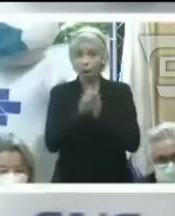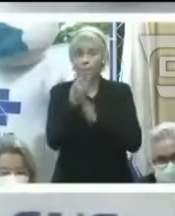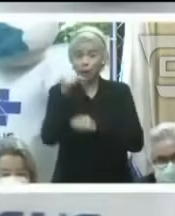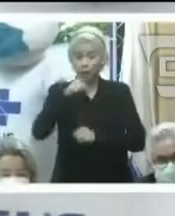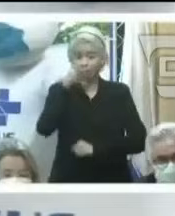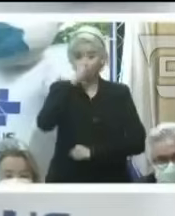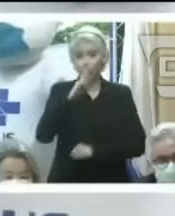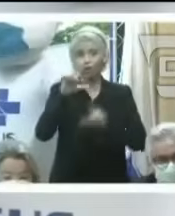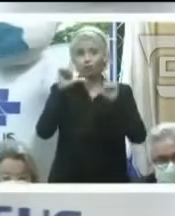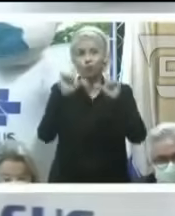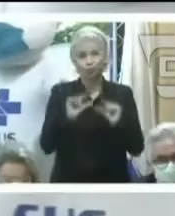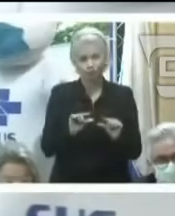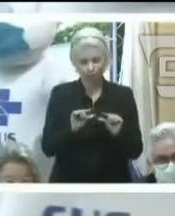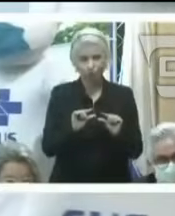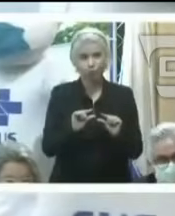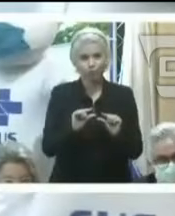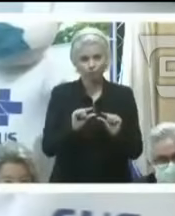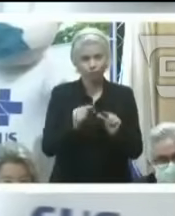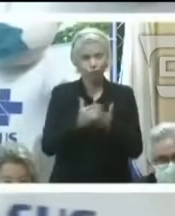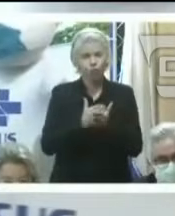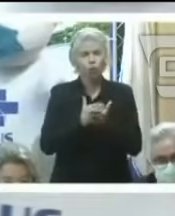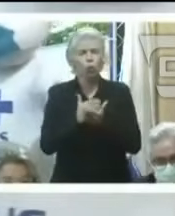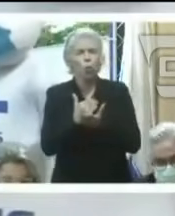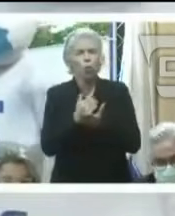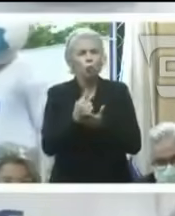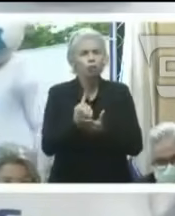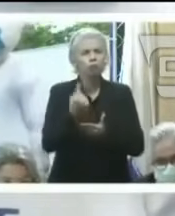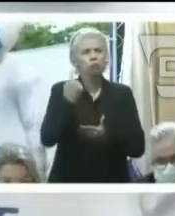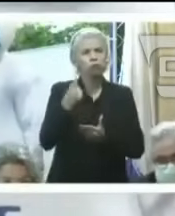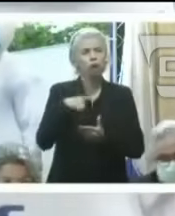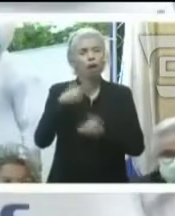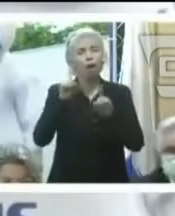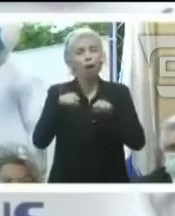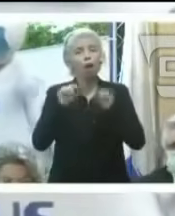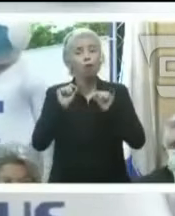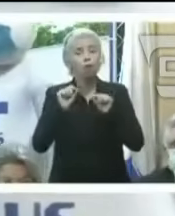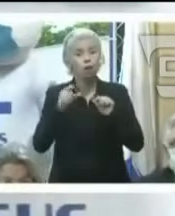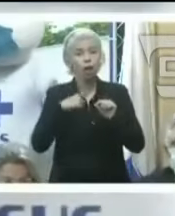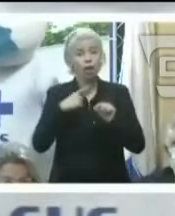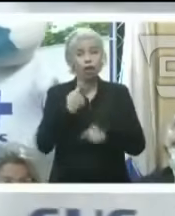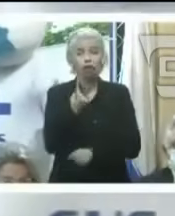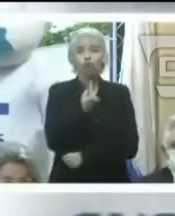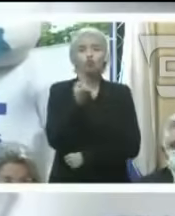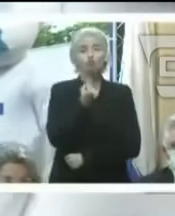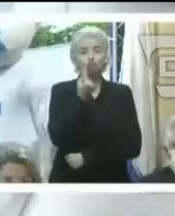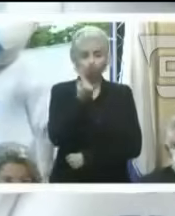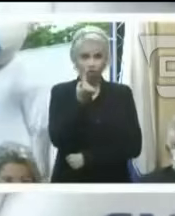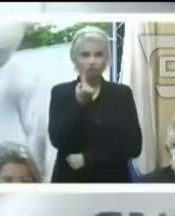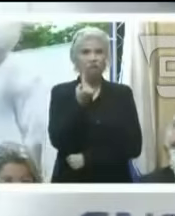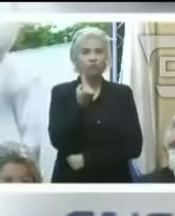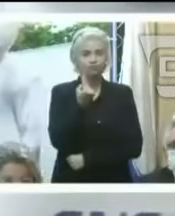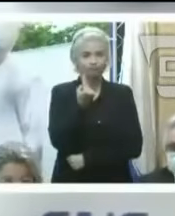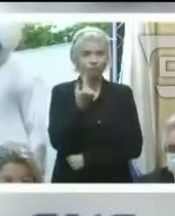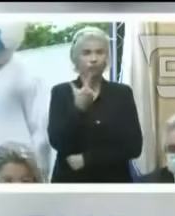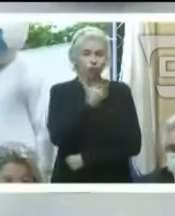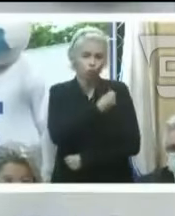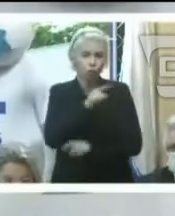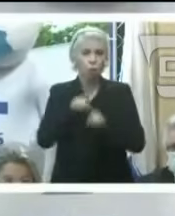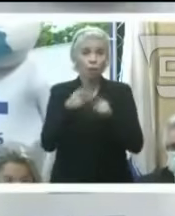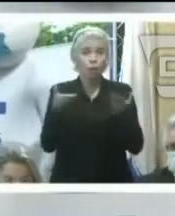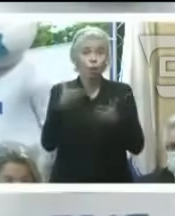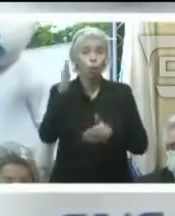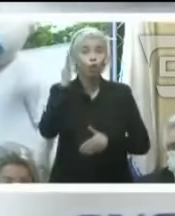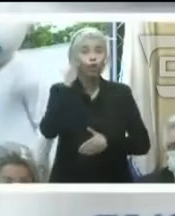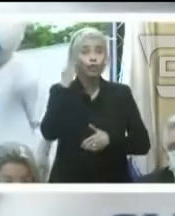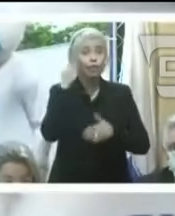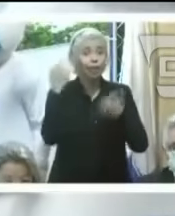Brasil foi pequeno e do início a recomendação é aquela essa vacina fosse dose única né hoje nós sabemos que é